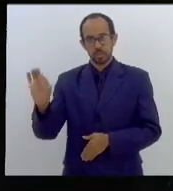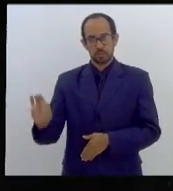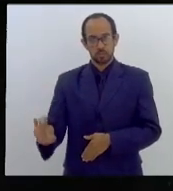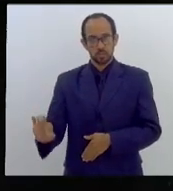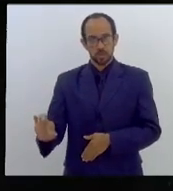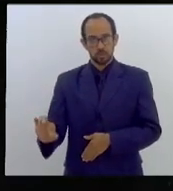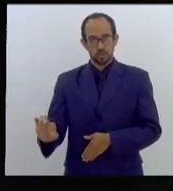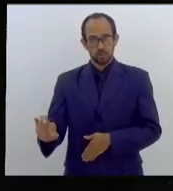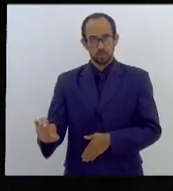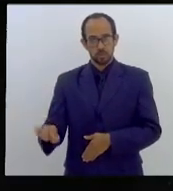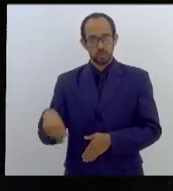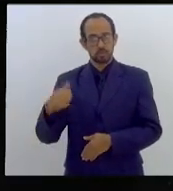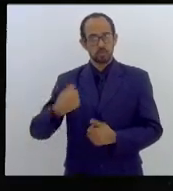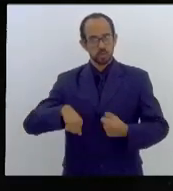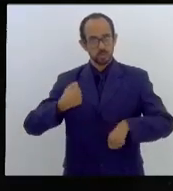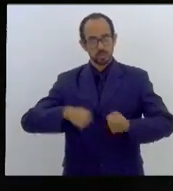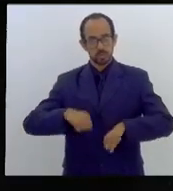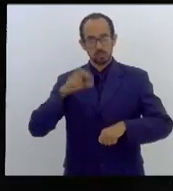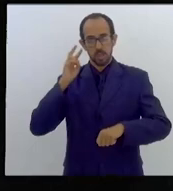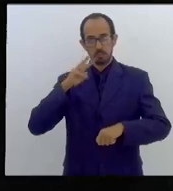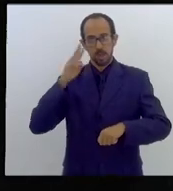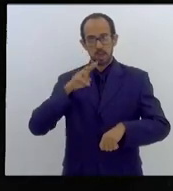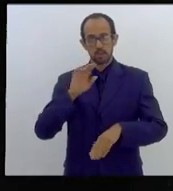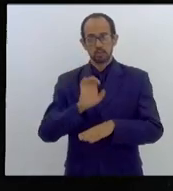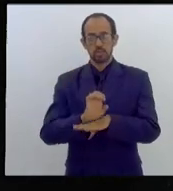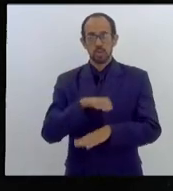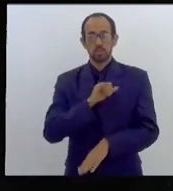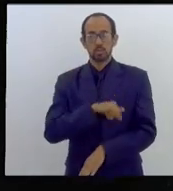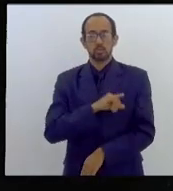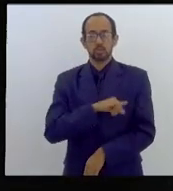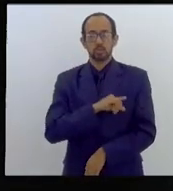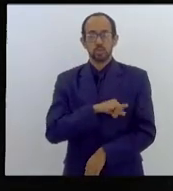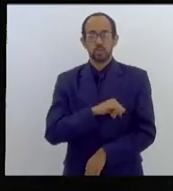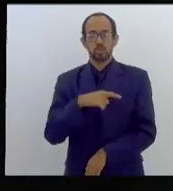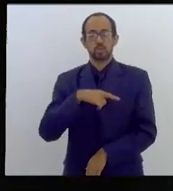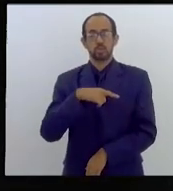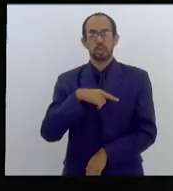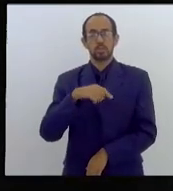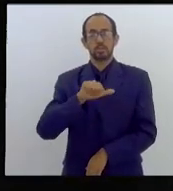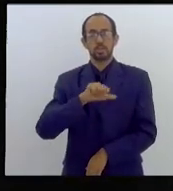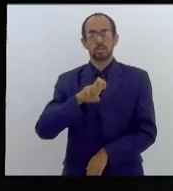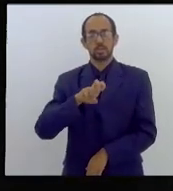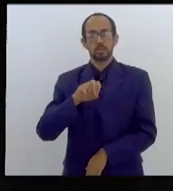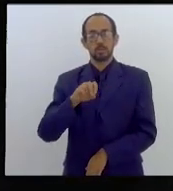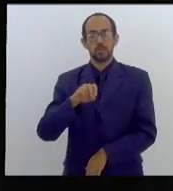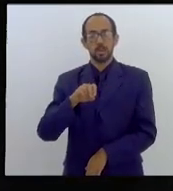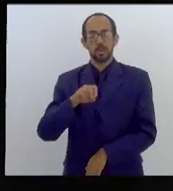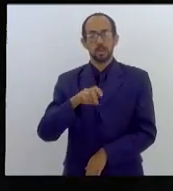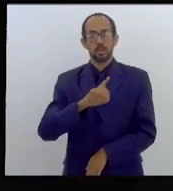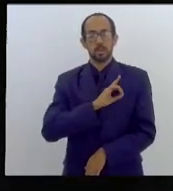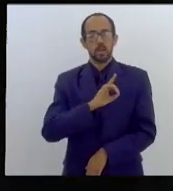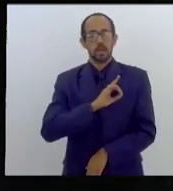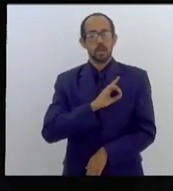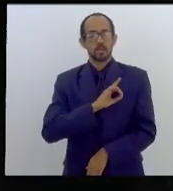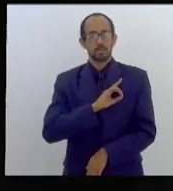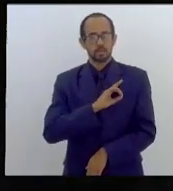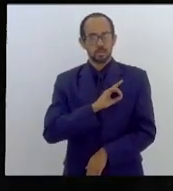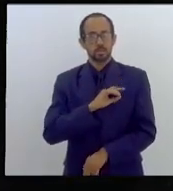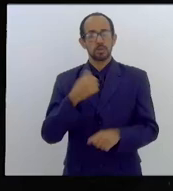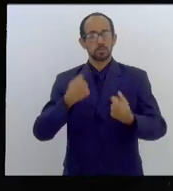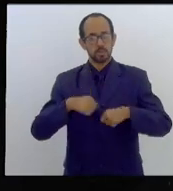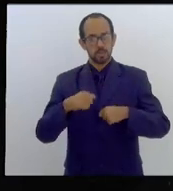66%. E é bom que se lembre que o Estado do Rio de Janeiro tem 150 delegacias em todo o estado que precisam minimamente